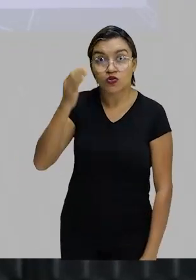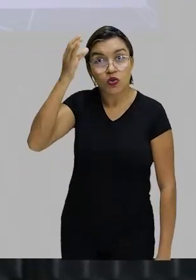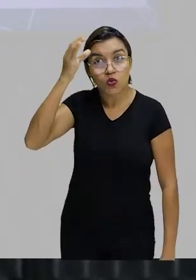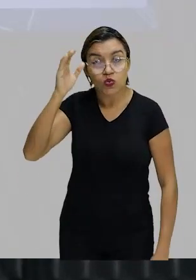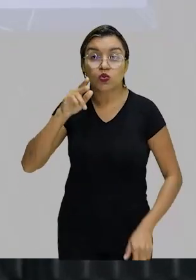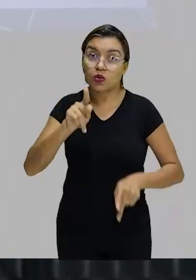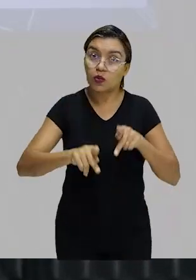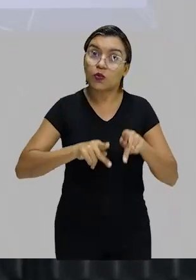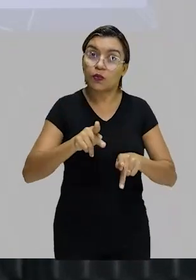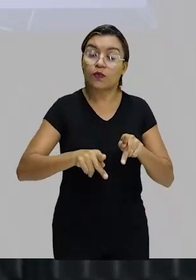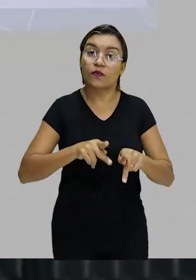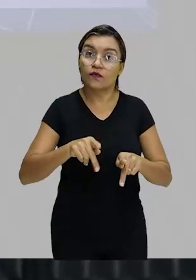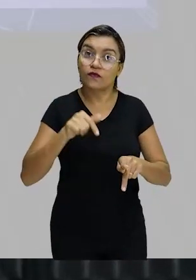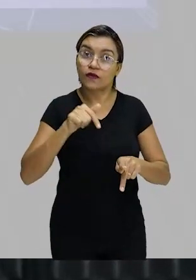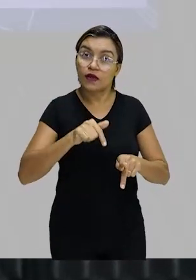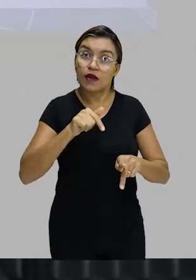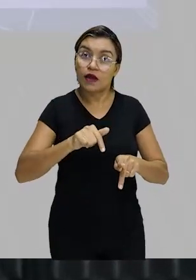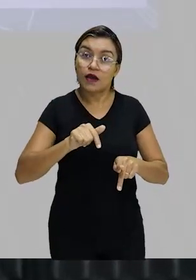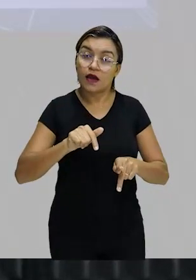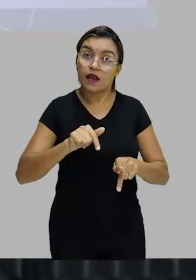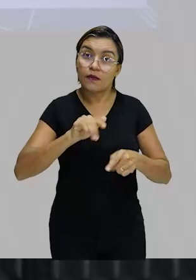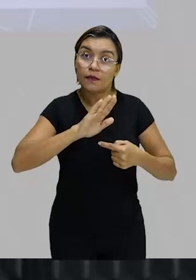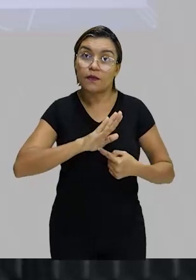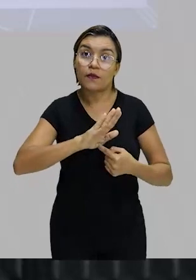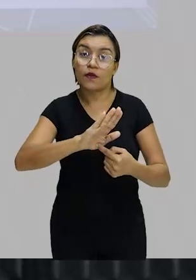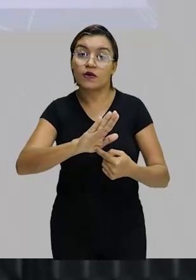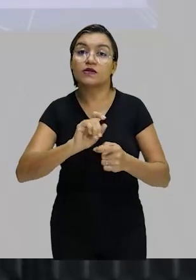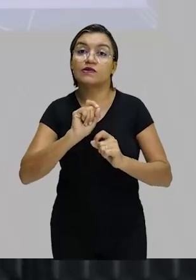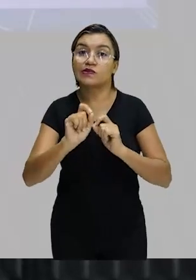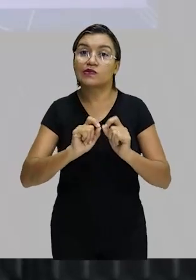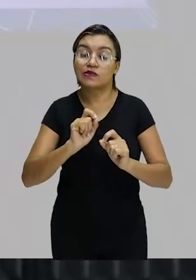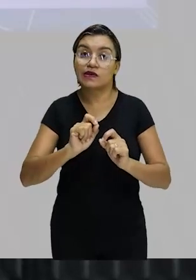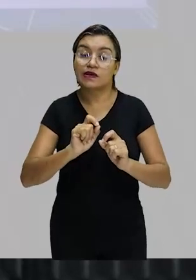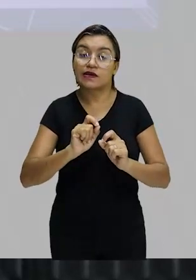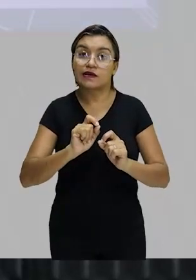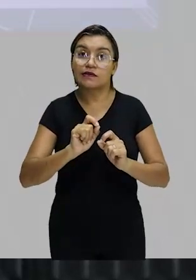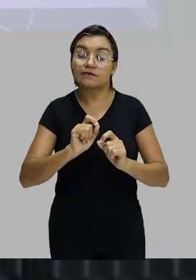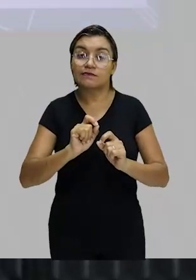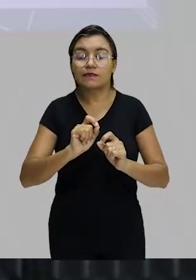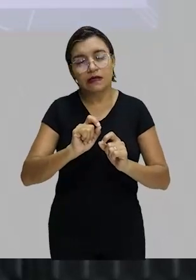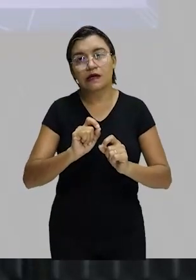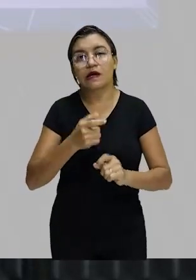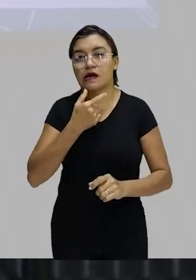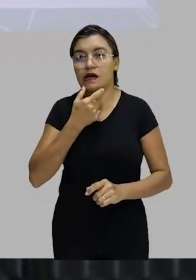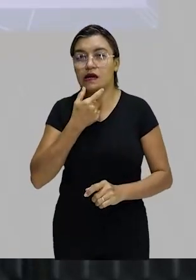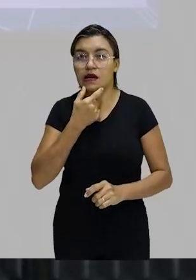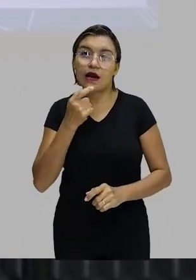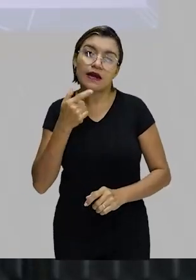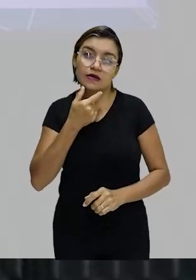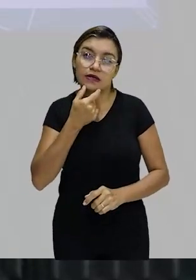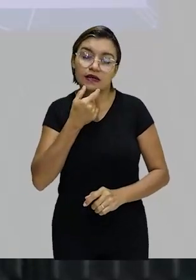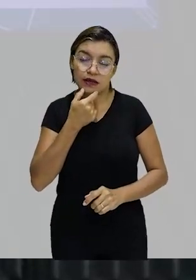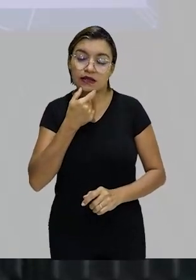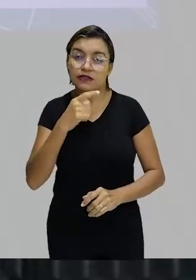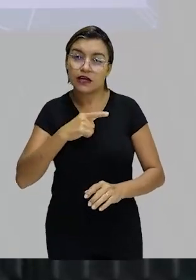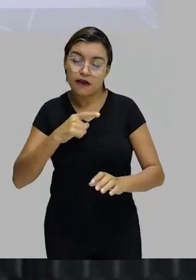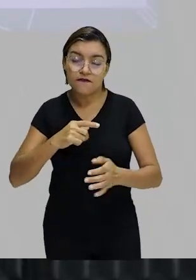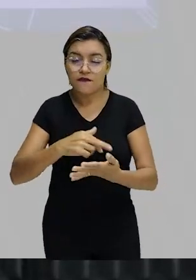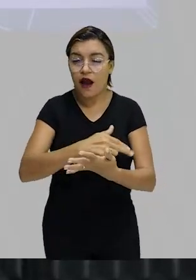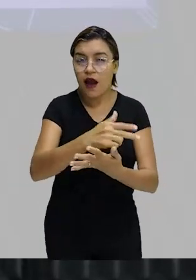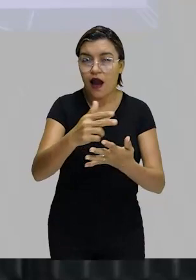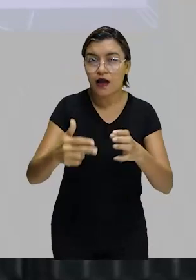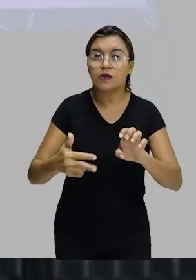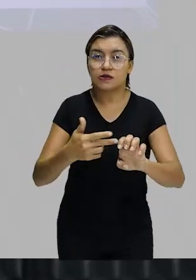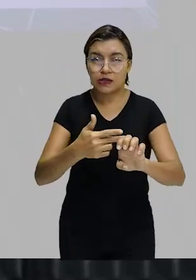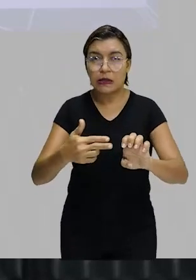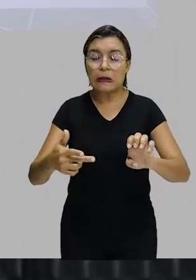ou a cultura popular, ela se manifesta muito a partir da língua inglesa. A língua inglesa oferece vários elementos, e é nesse